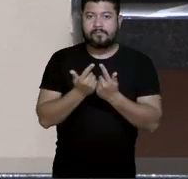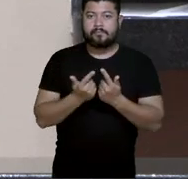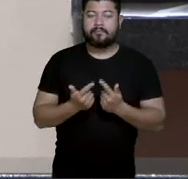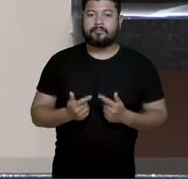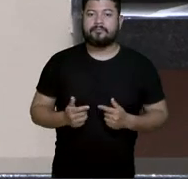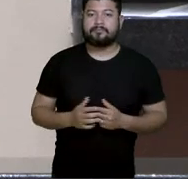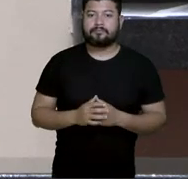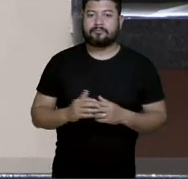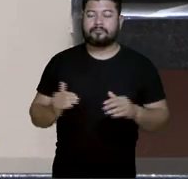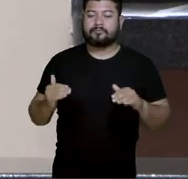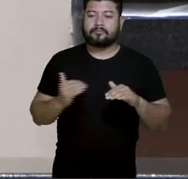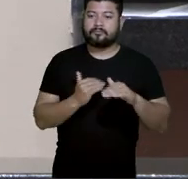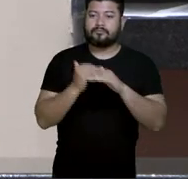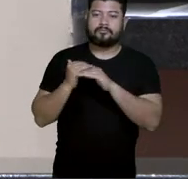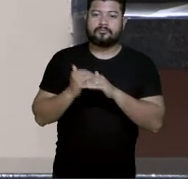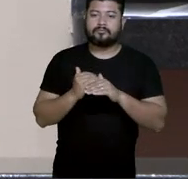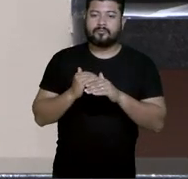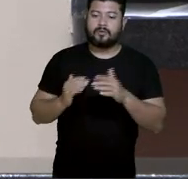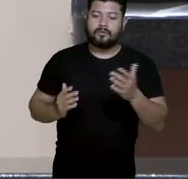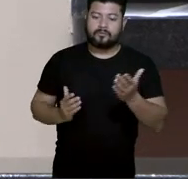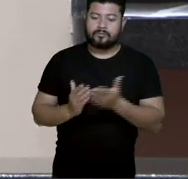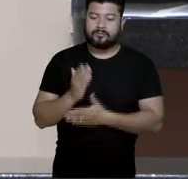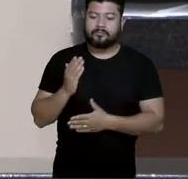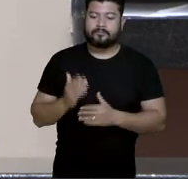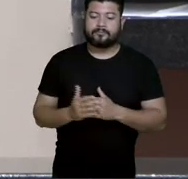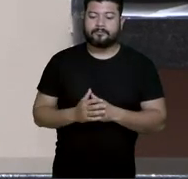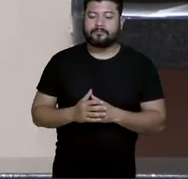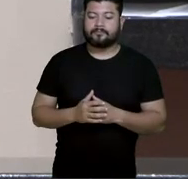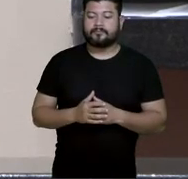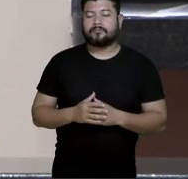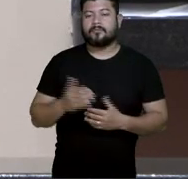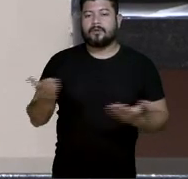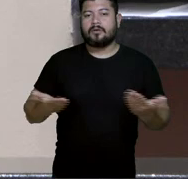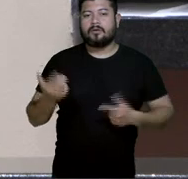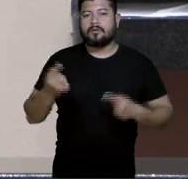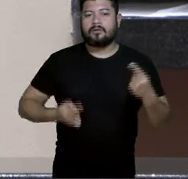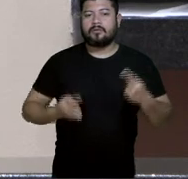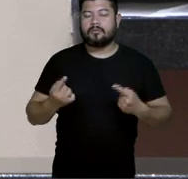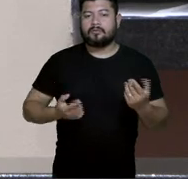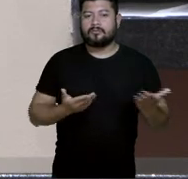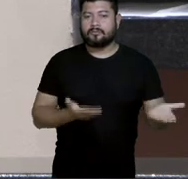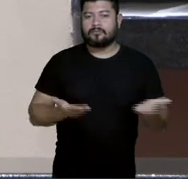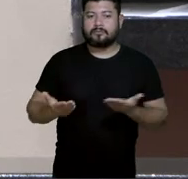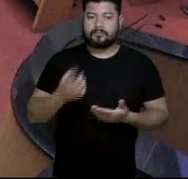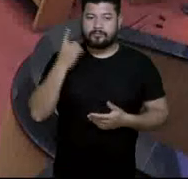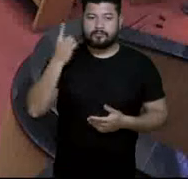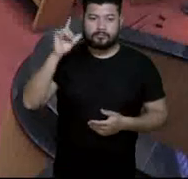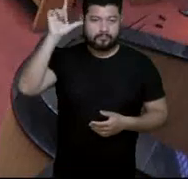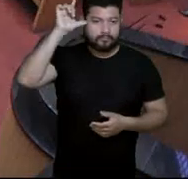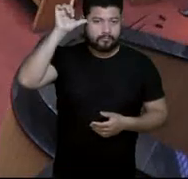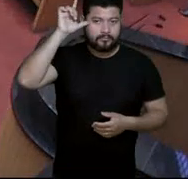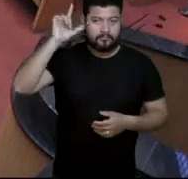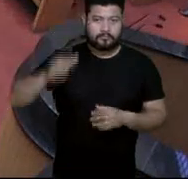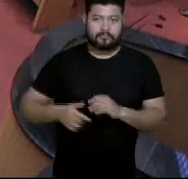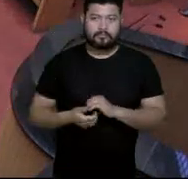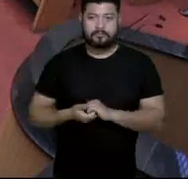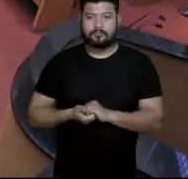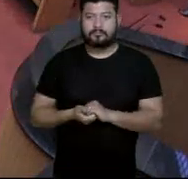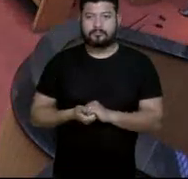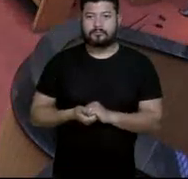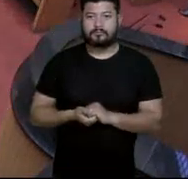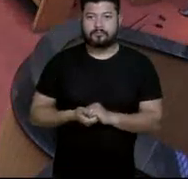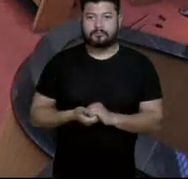por unanimidade. Em discussão, com a palavra, a autora, a deputada Luciane Carminati.